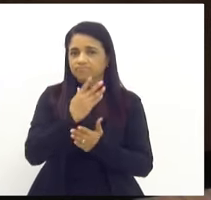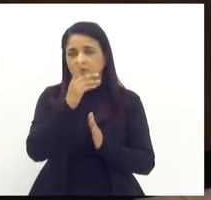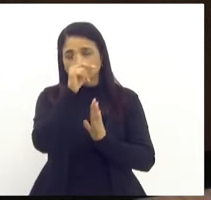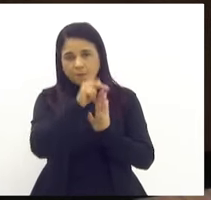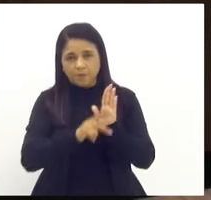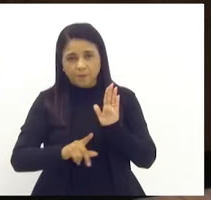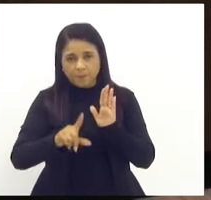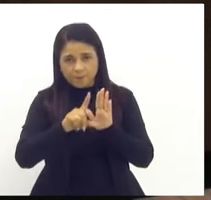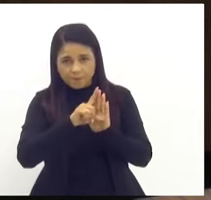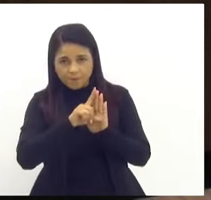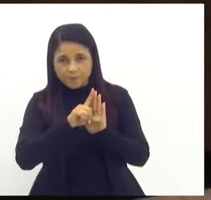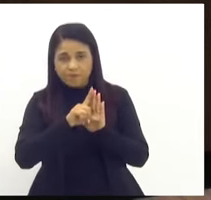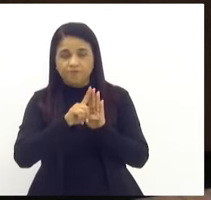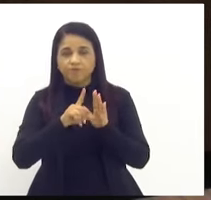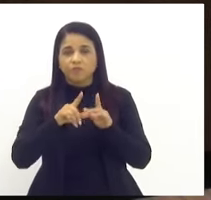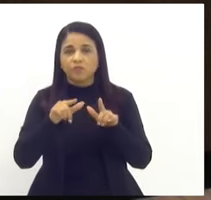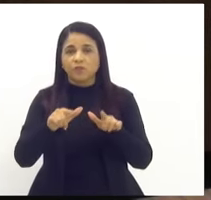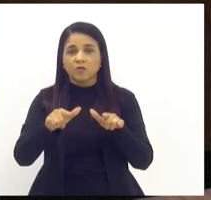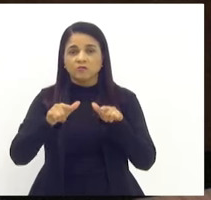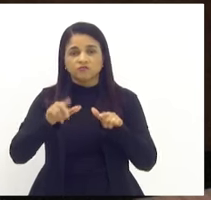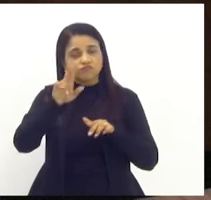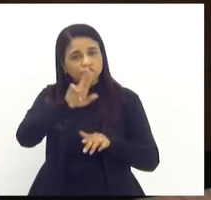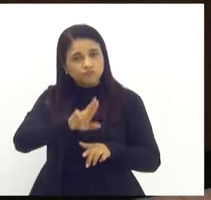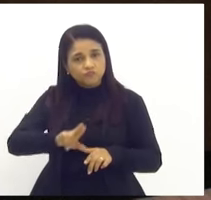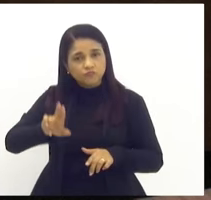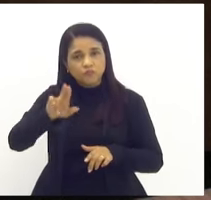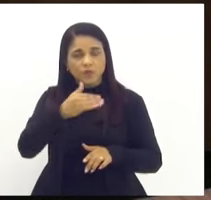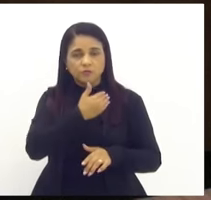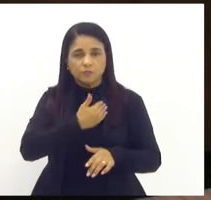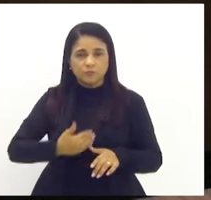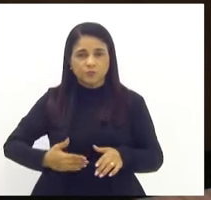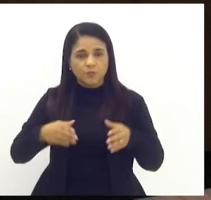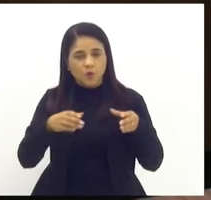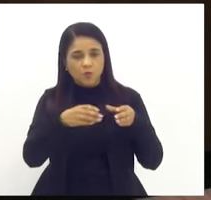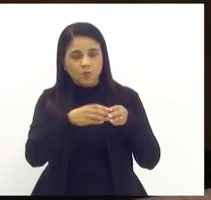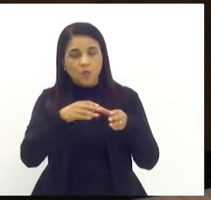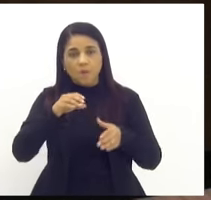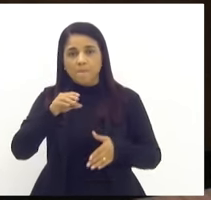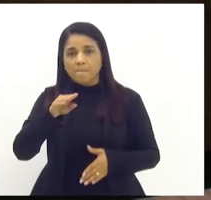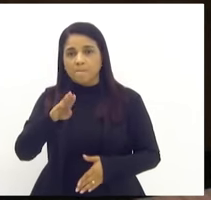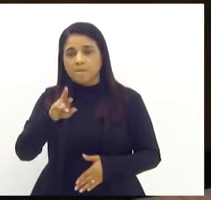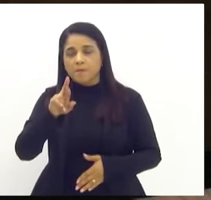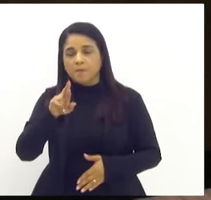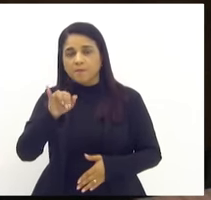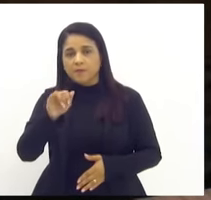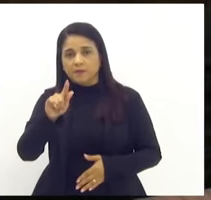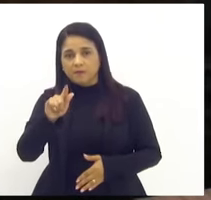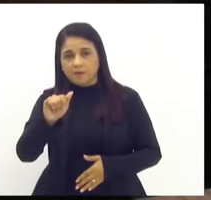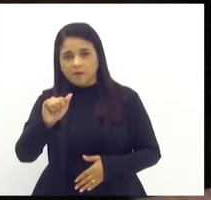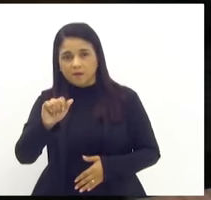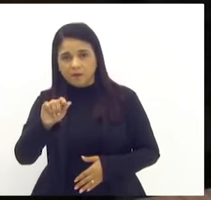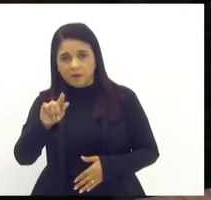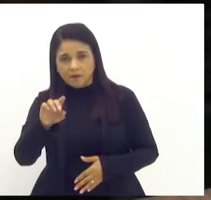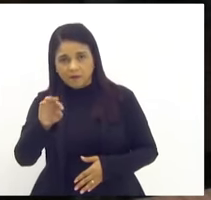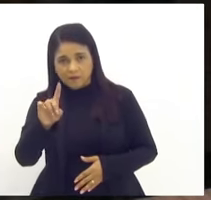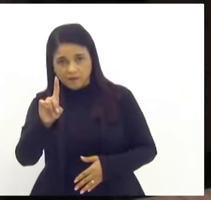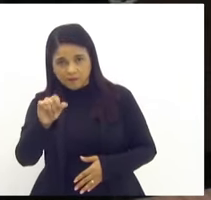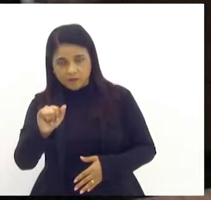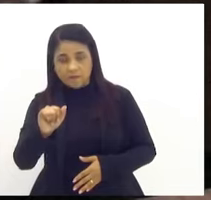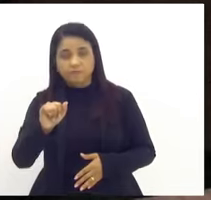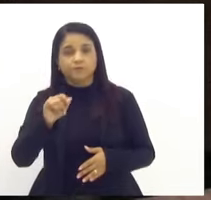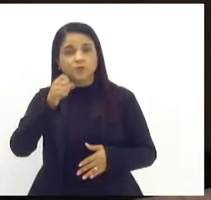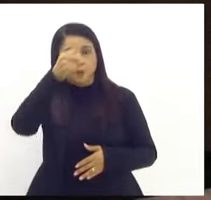lei que concede o título de utilidade pública a brigada Municipal Ambiental de Angra dos Reis que é uma